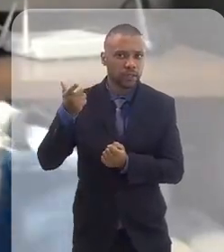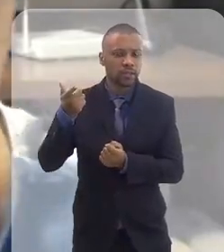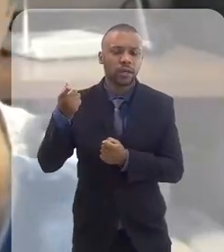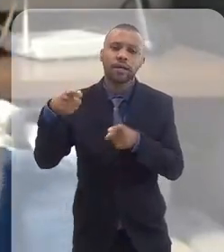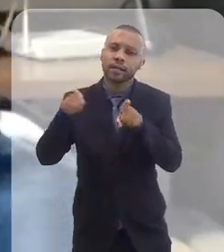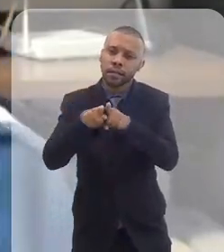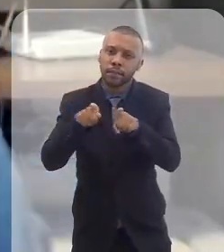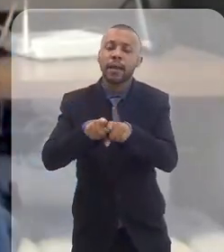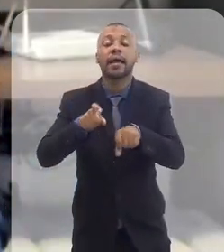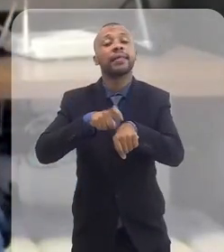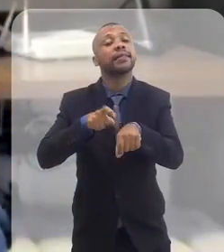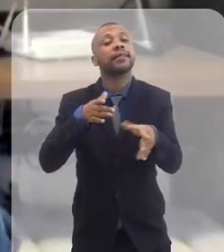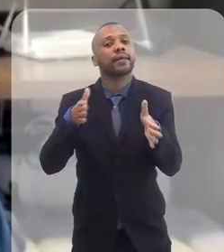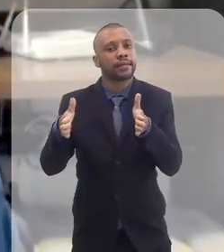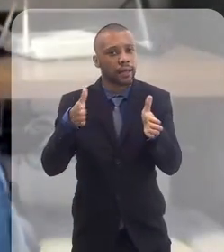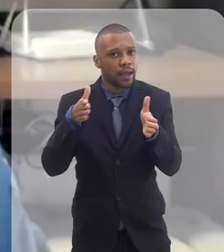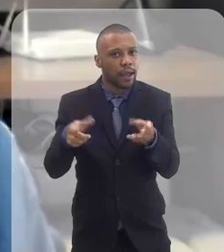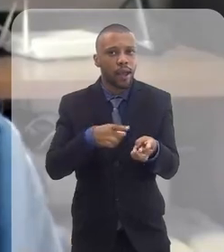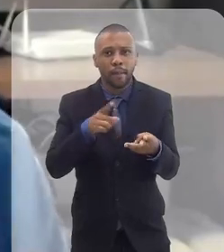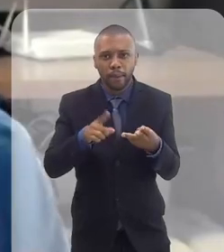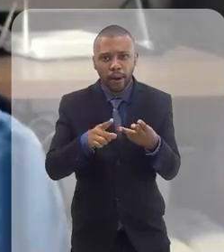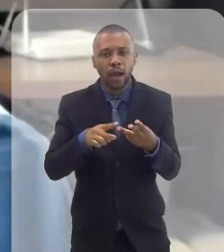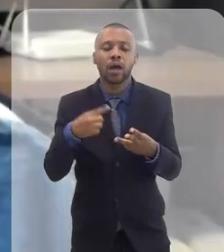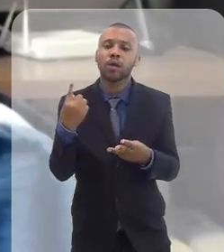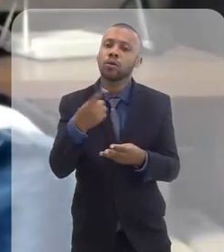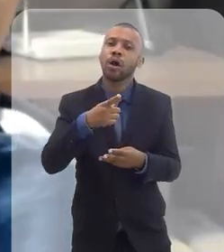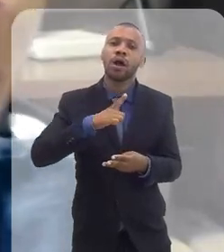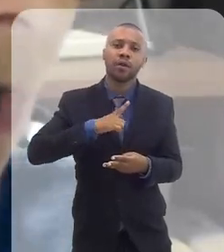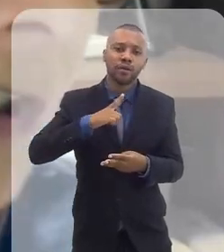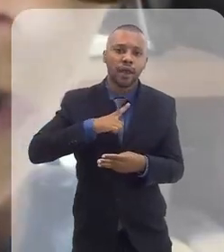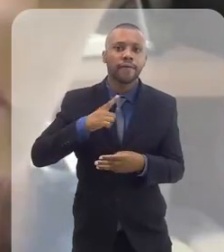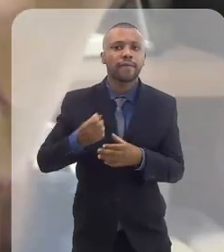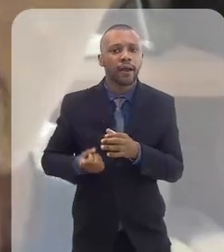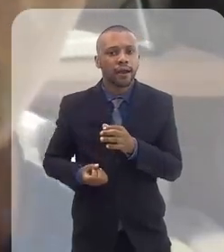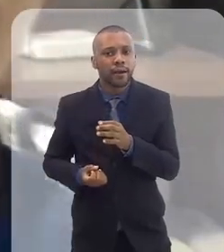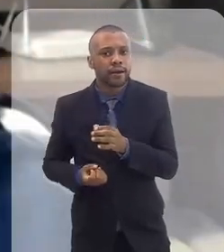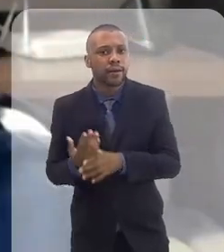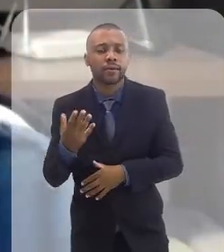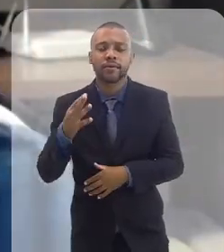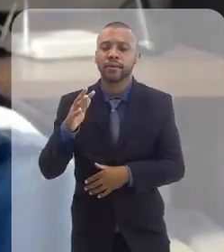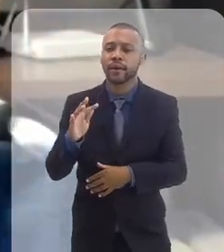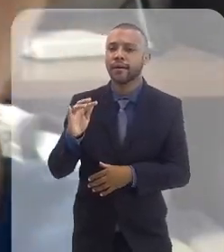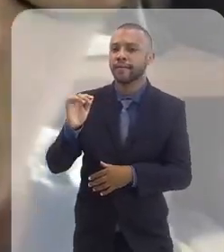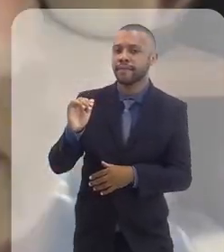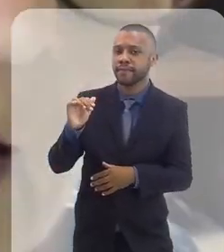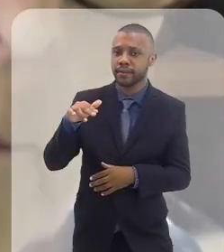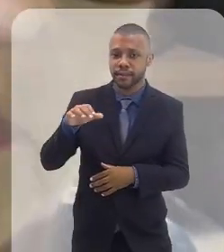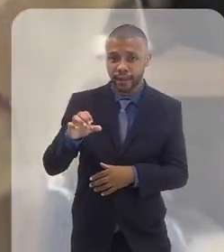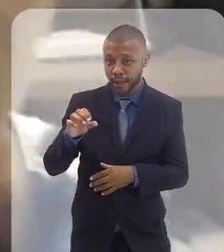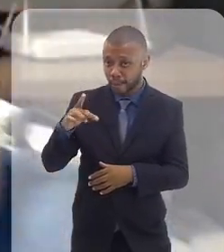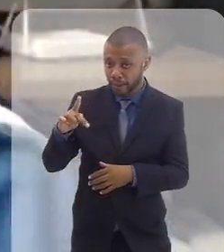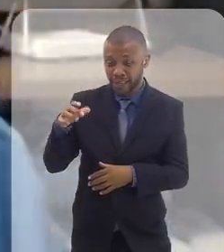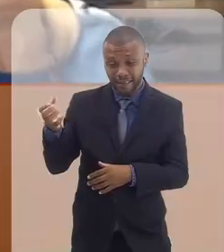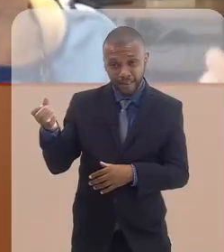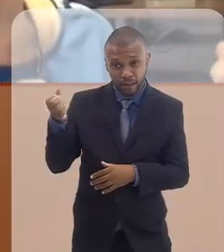pós-graduação, parecer sucupira dessa época, a gente teve a criação da